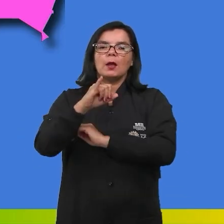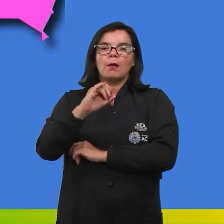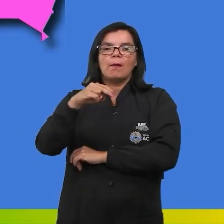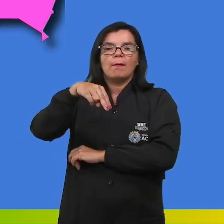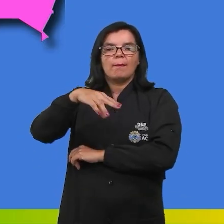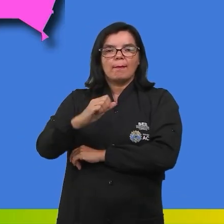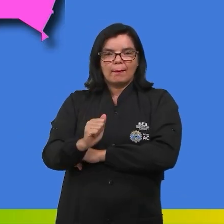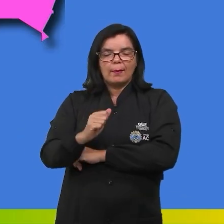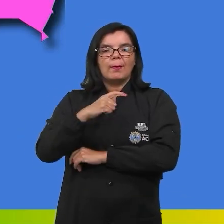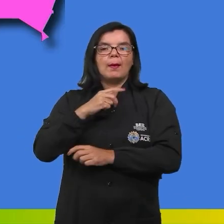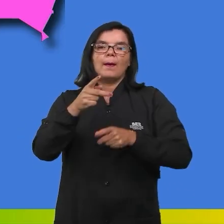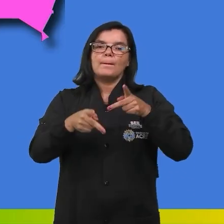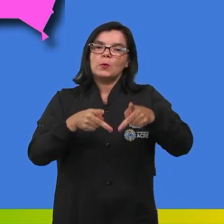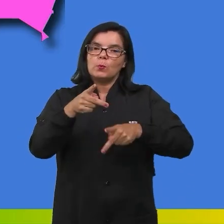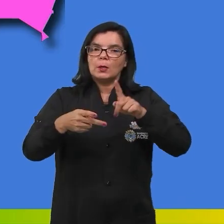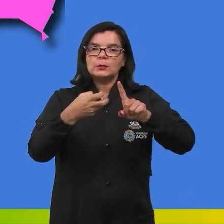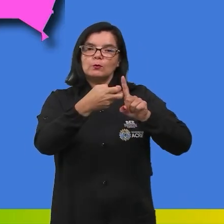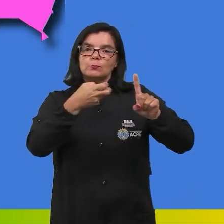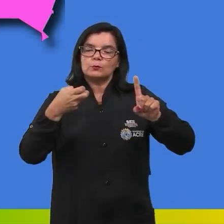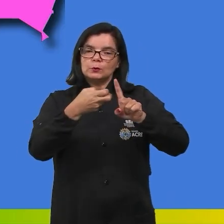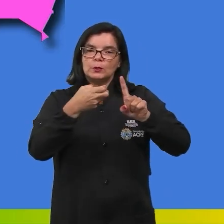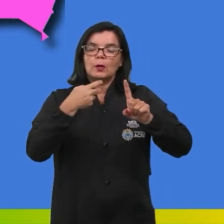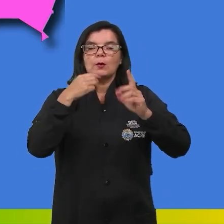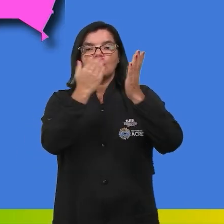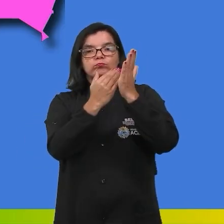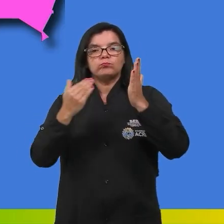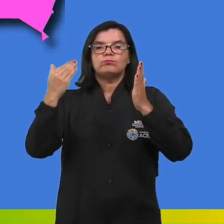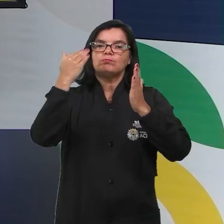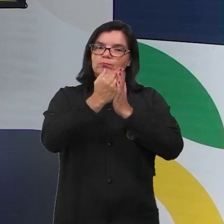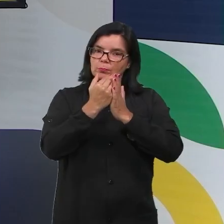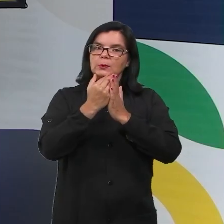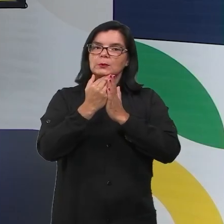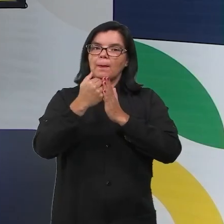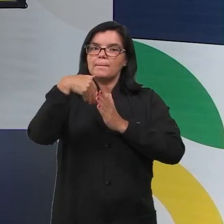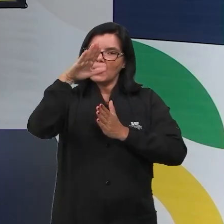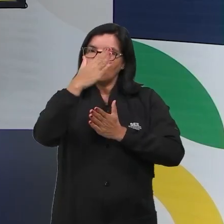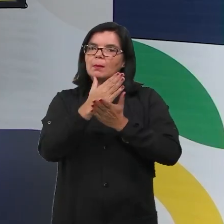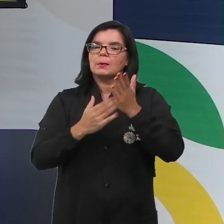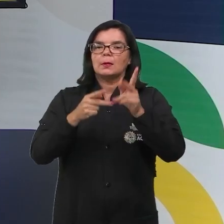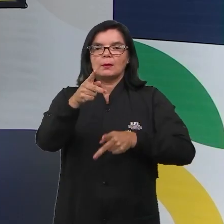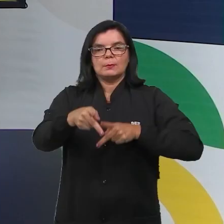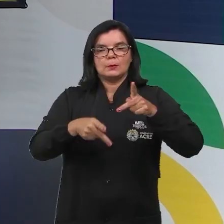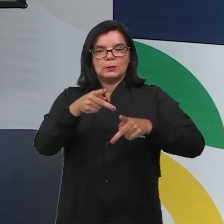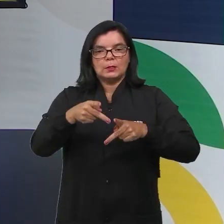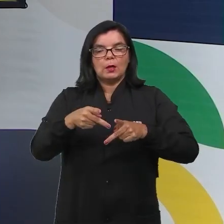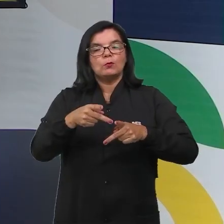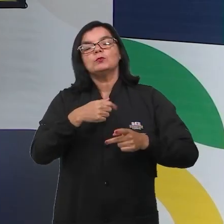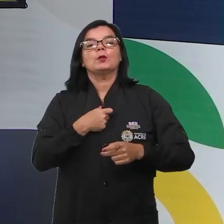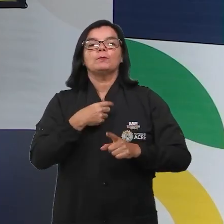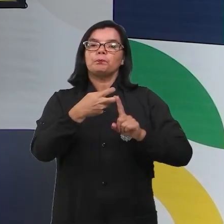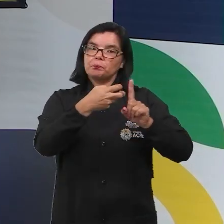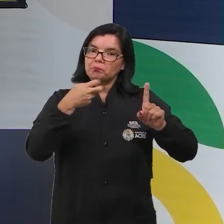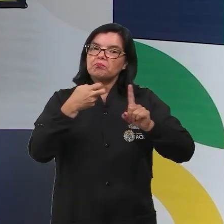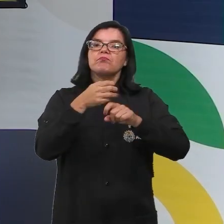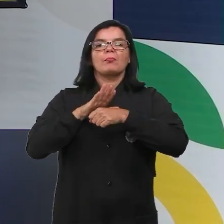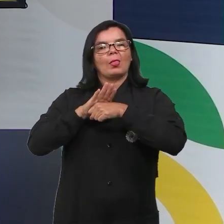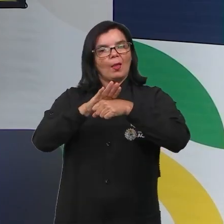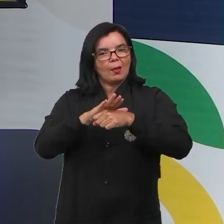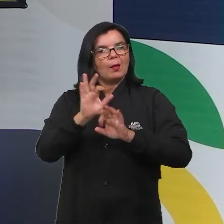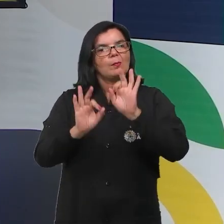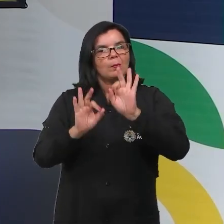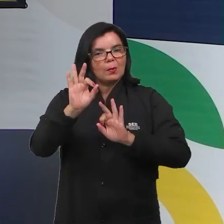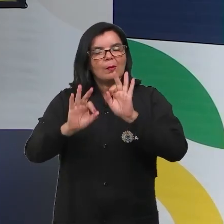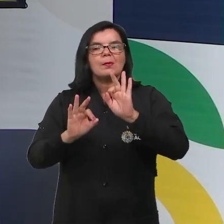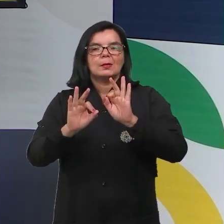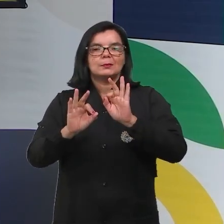essas populações indígenas aí, elas ultrapassam a metade da população. Então, os povos indígenas ele têm grande contribuição na formação do